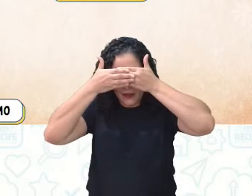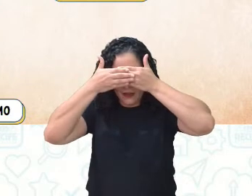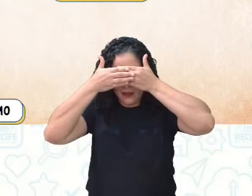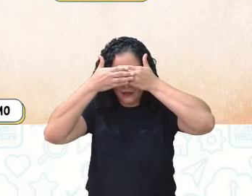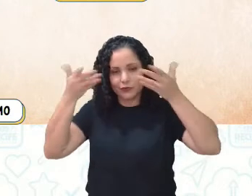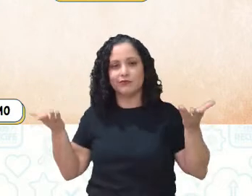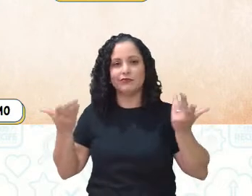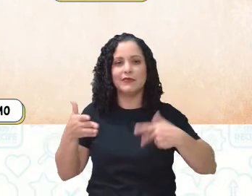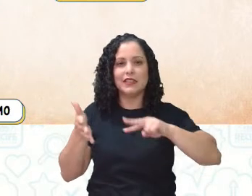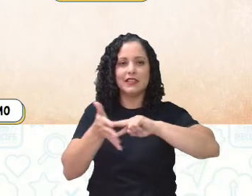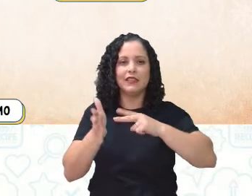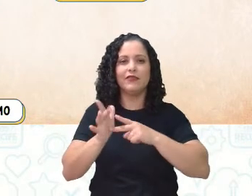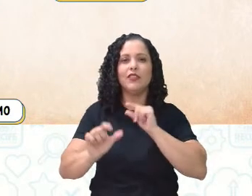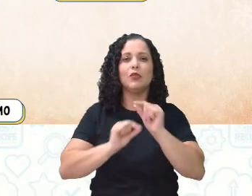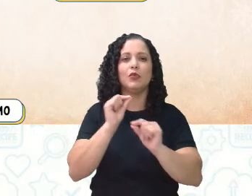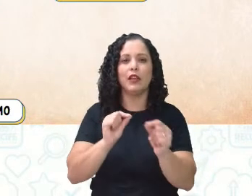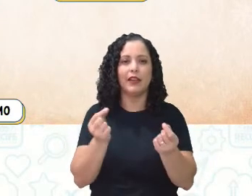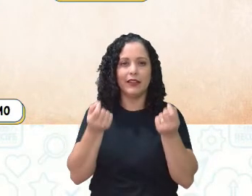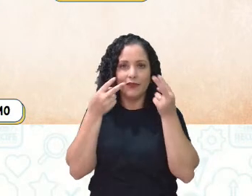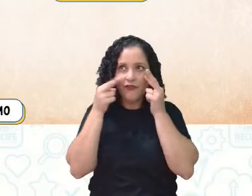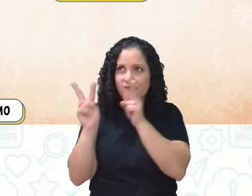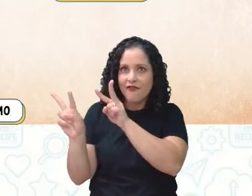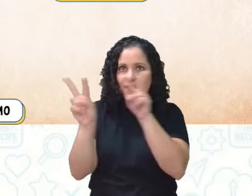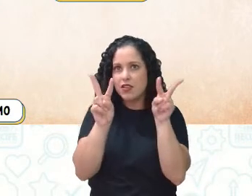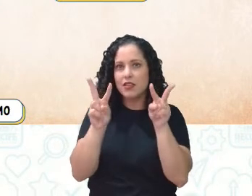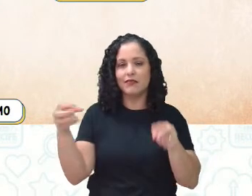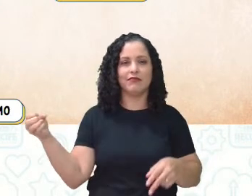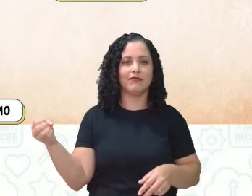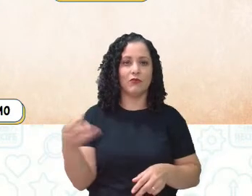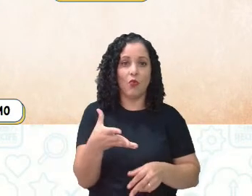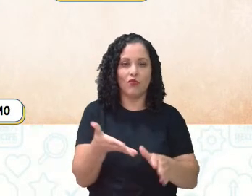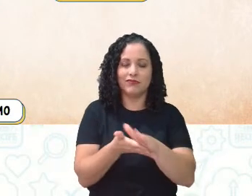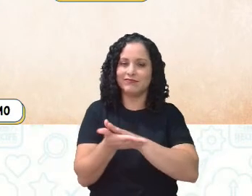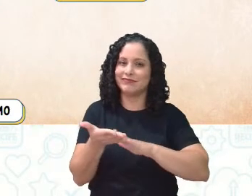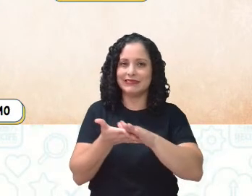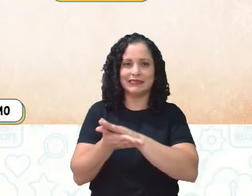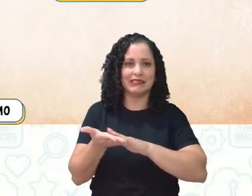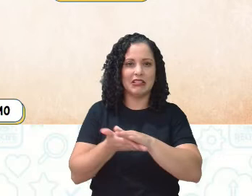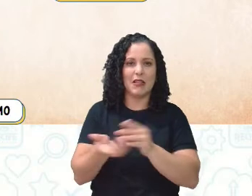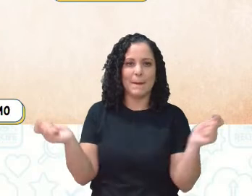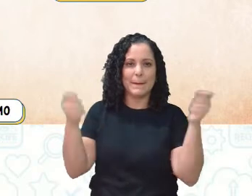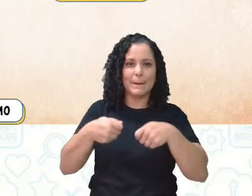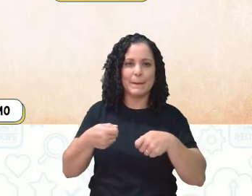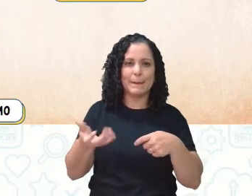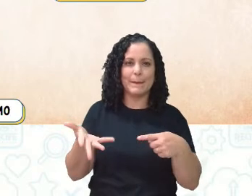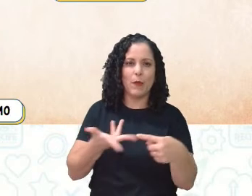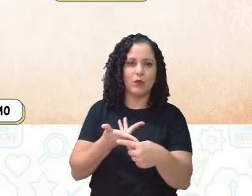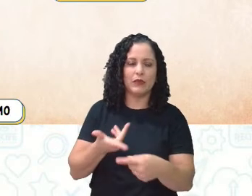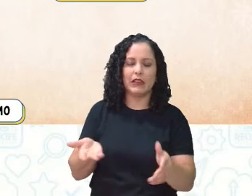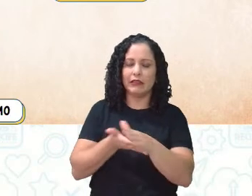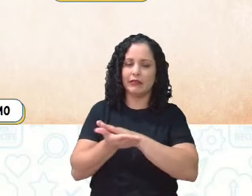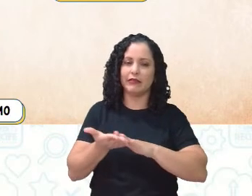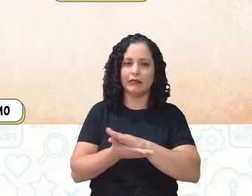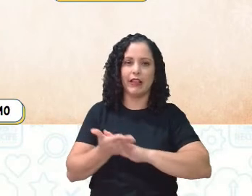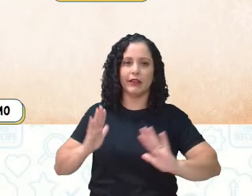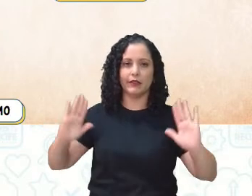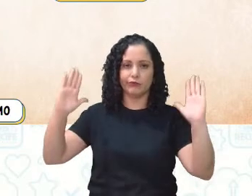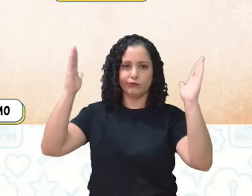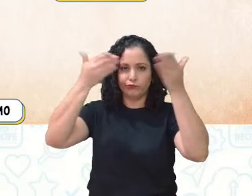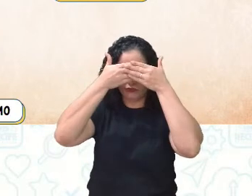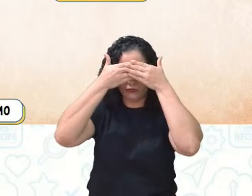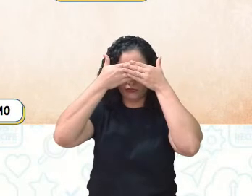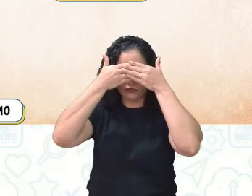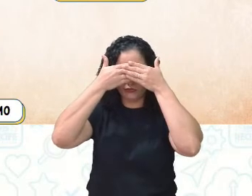né? Nesse sentido, né? Aberto para um novo mundo, uma nova possibilidade. Então, aí para representar a